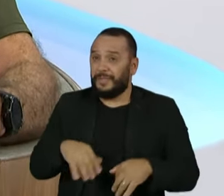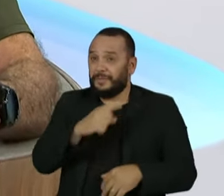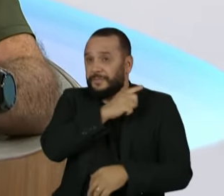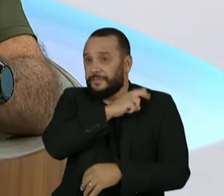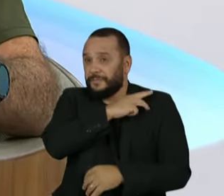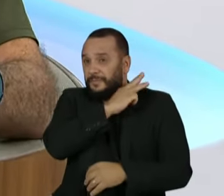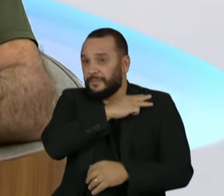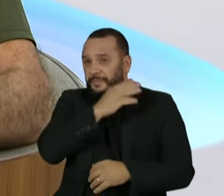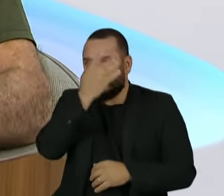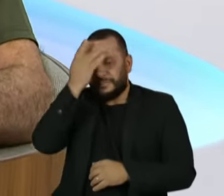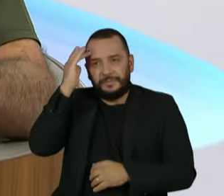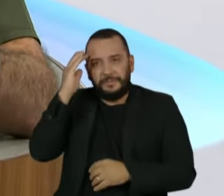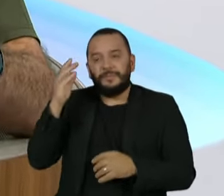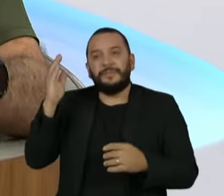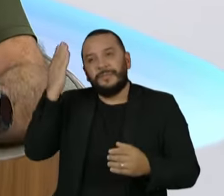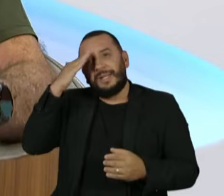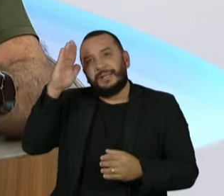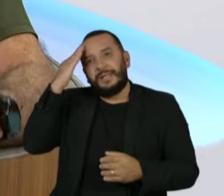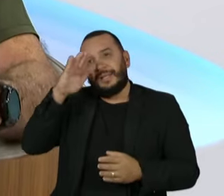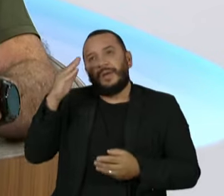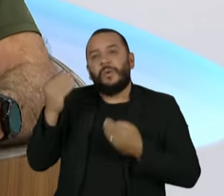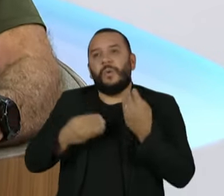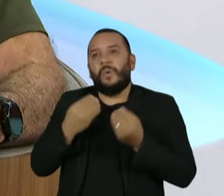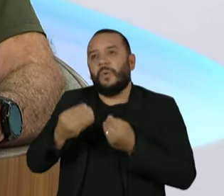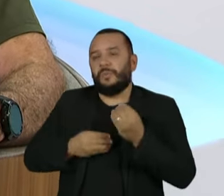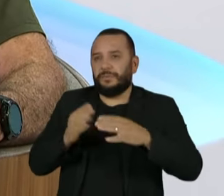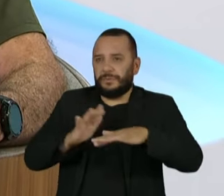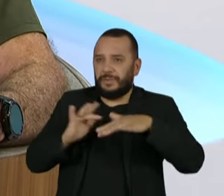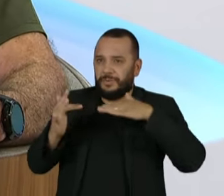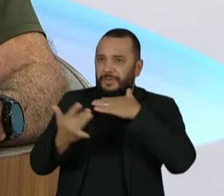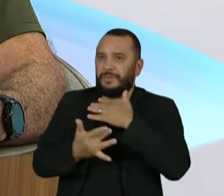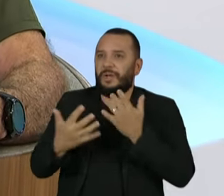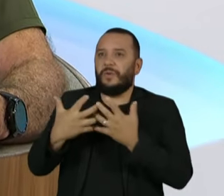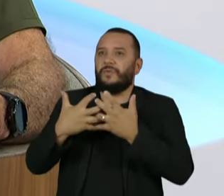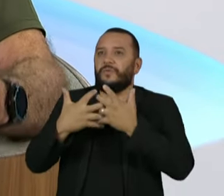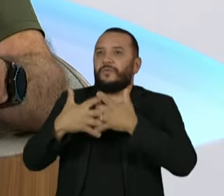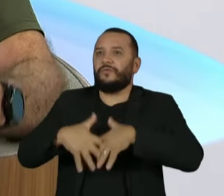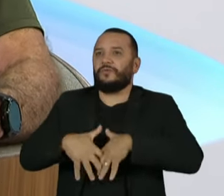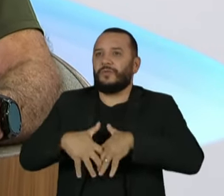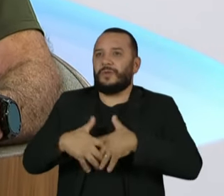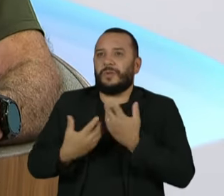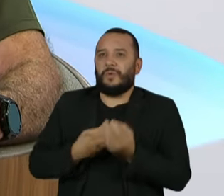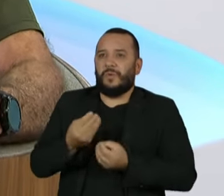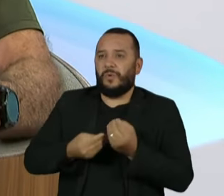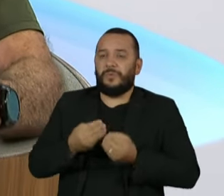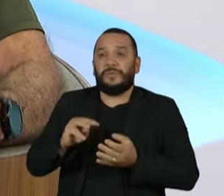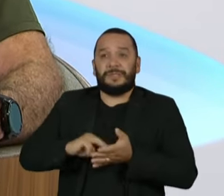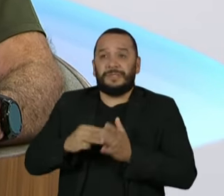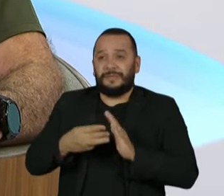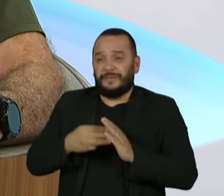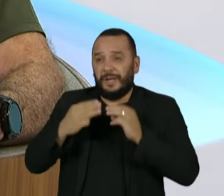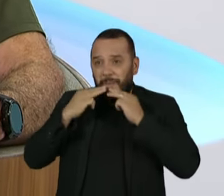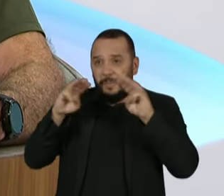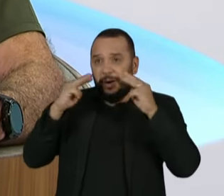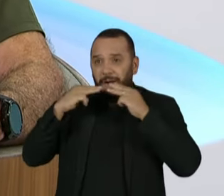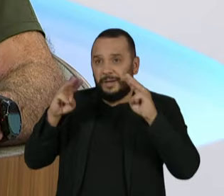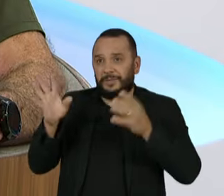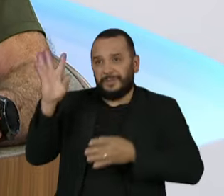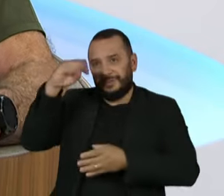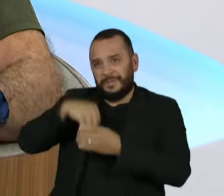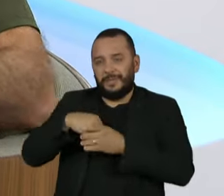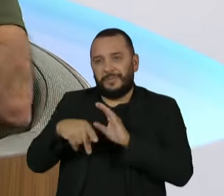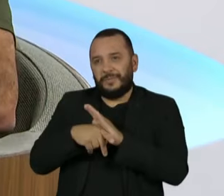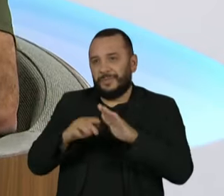médio as pessoas deveriam ter entendido como é que as redes sociais funcionam o que que é marketing dentro de redes sociais